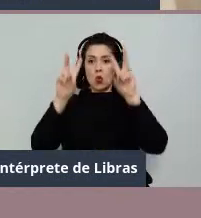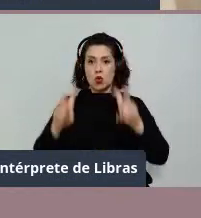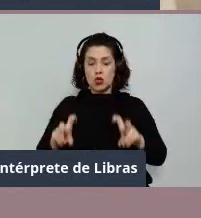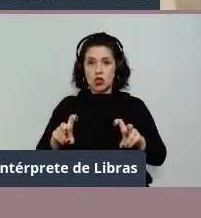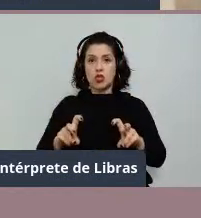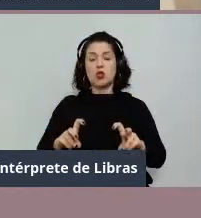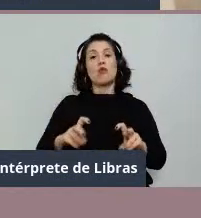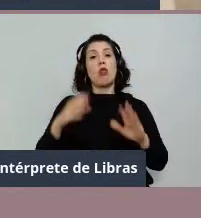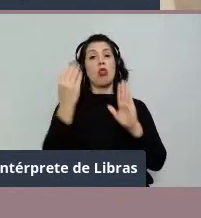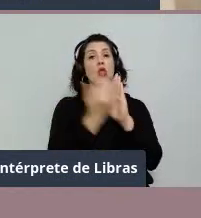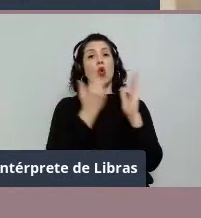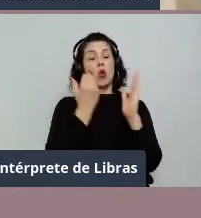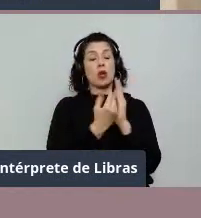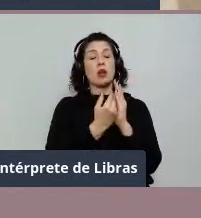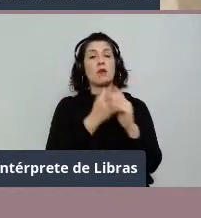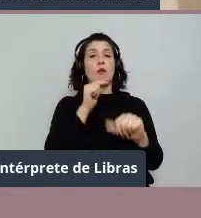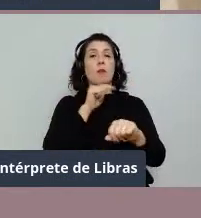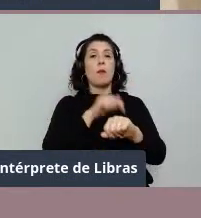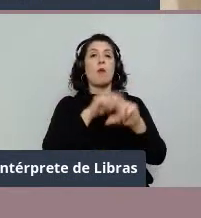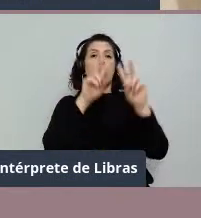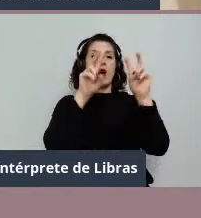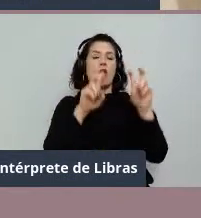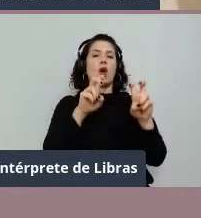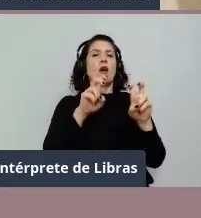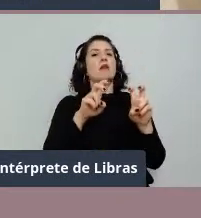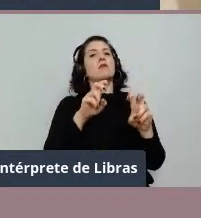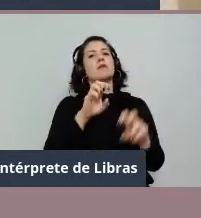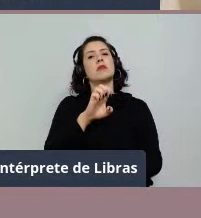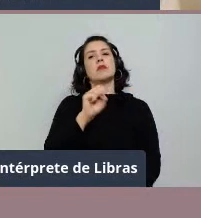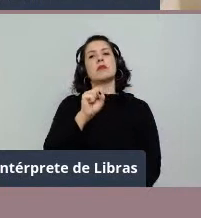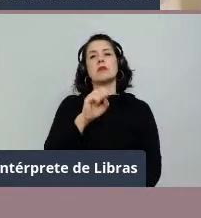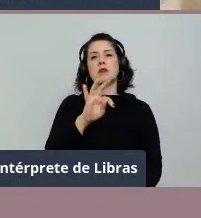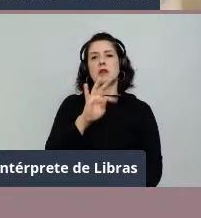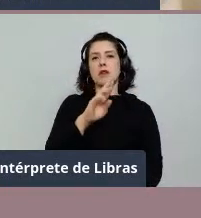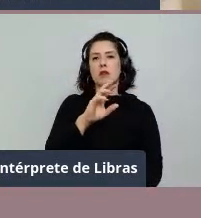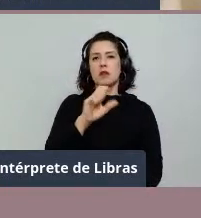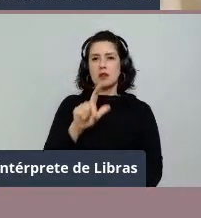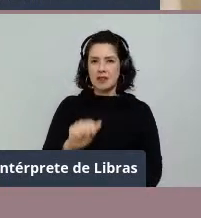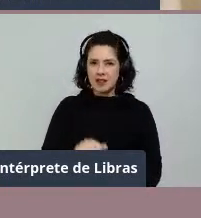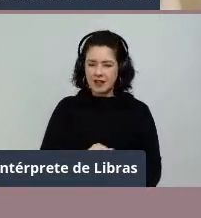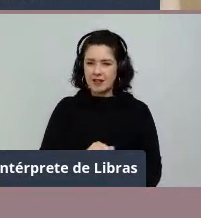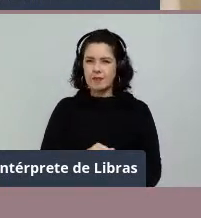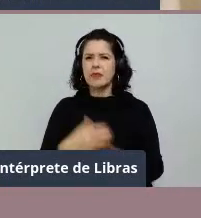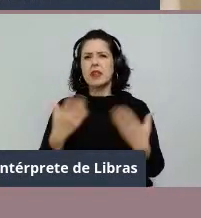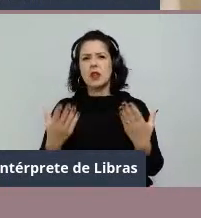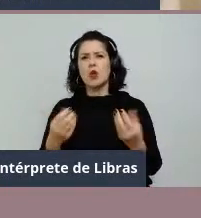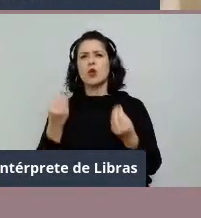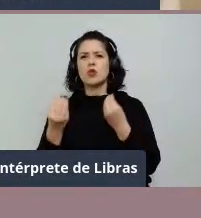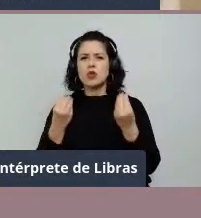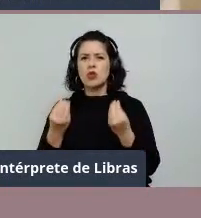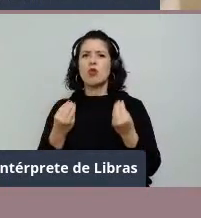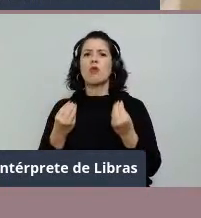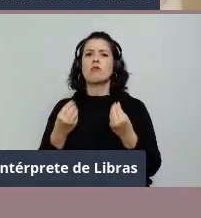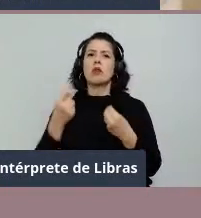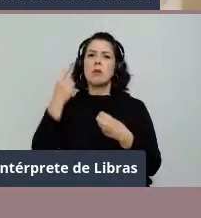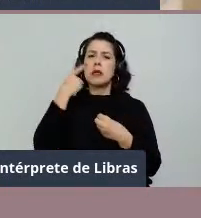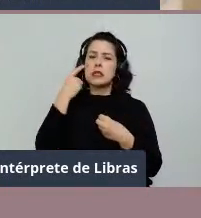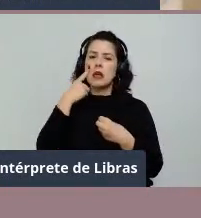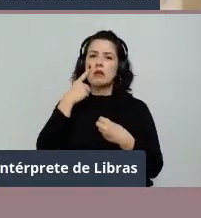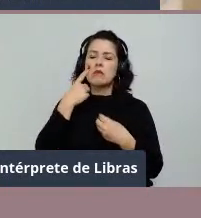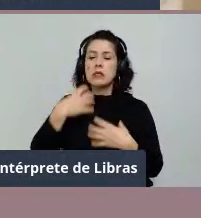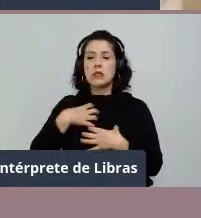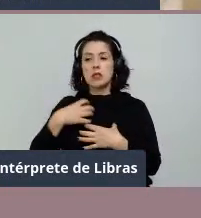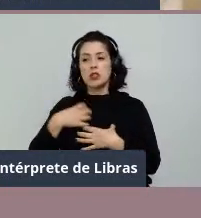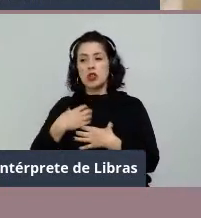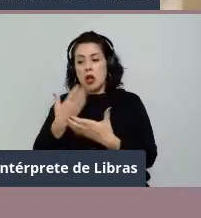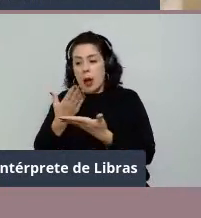Registro dos fatos antecedentes, assovio no vento escuro, uma sensação de perda, saída discreta pela porta